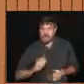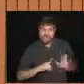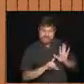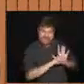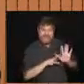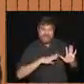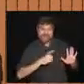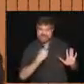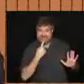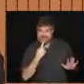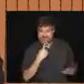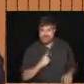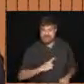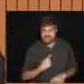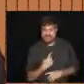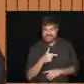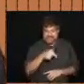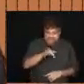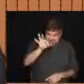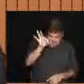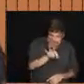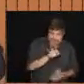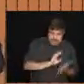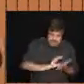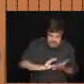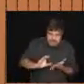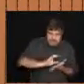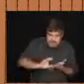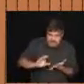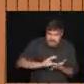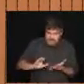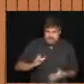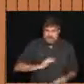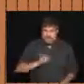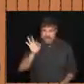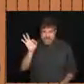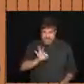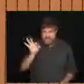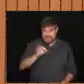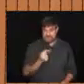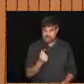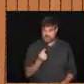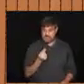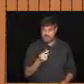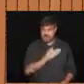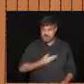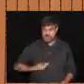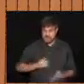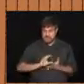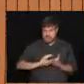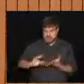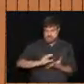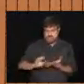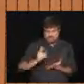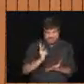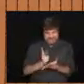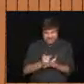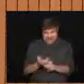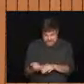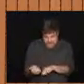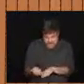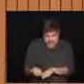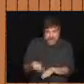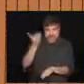além, fala em 17%. Vocês podem pegar os percentuais investidos, estão sempre acima